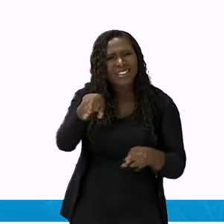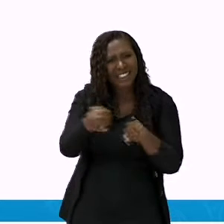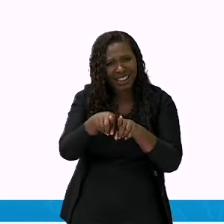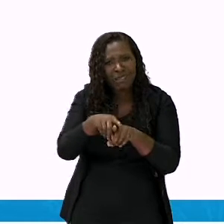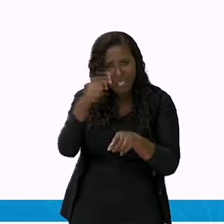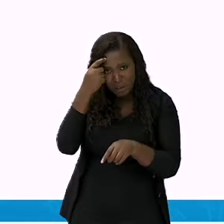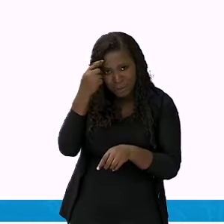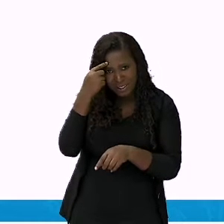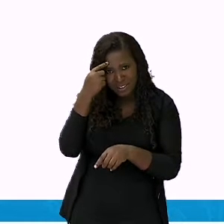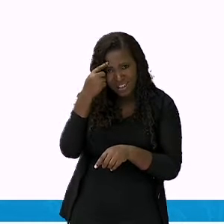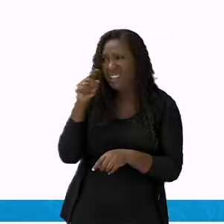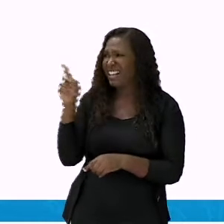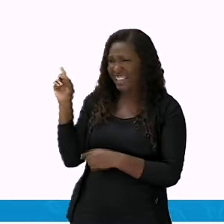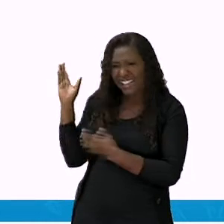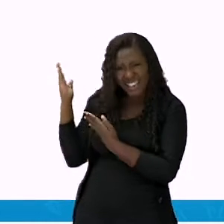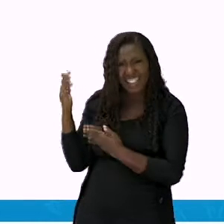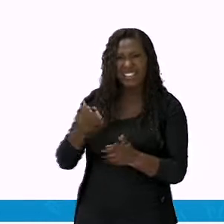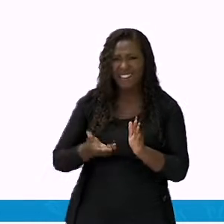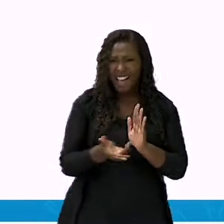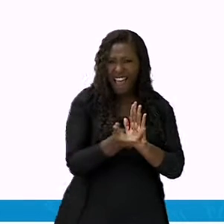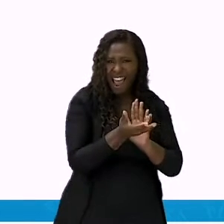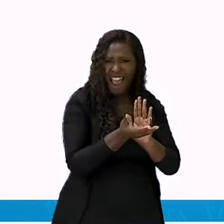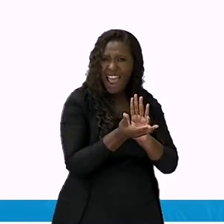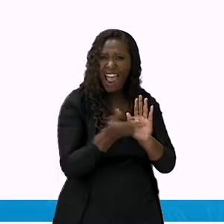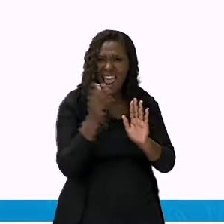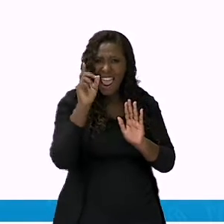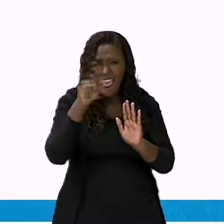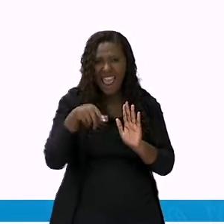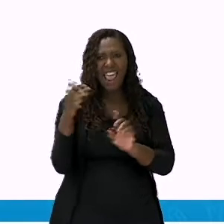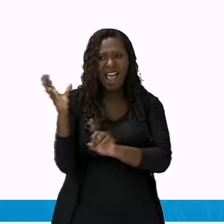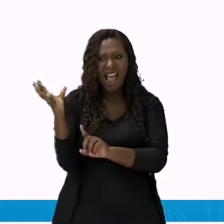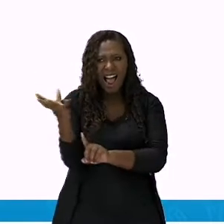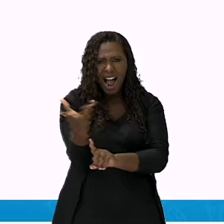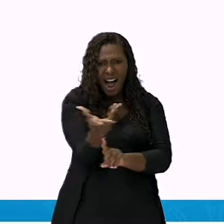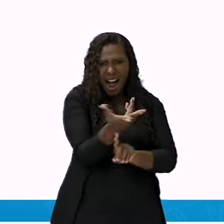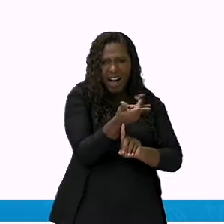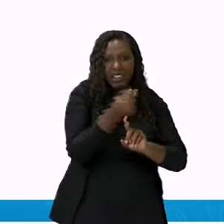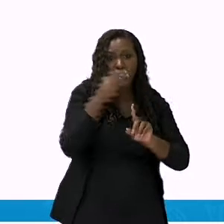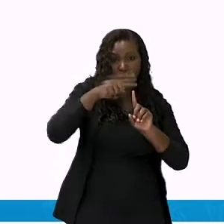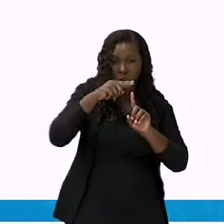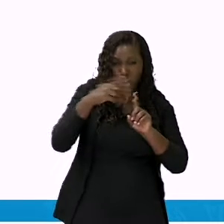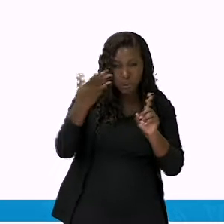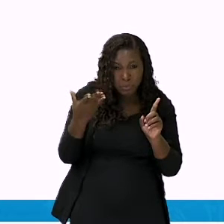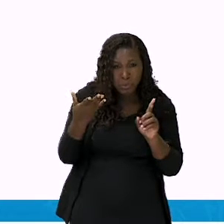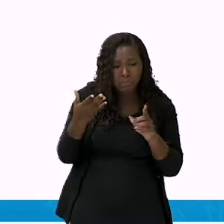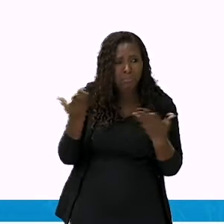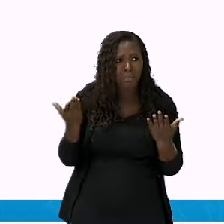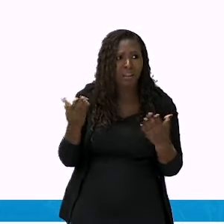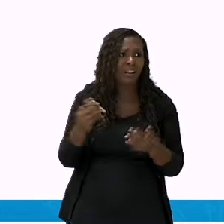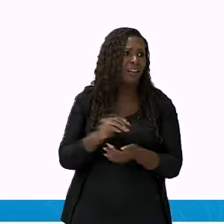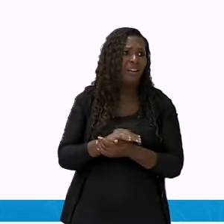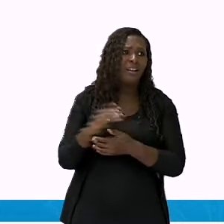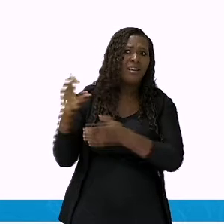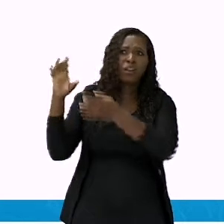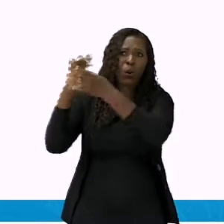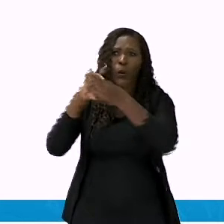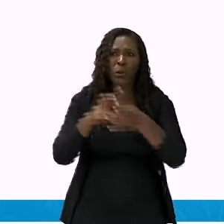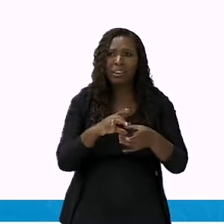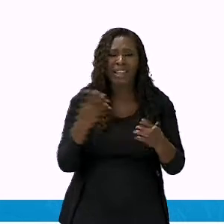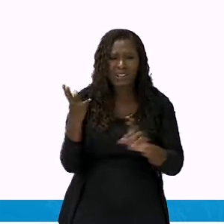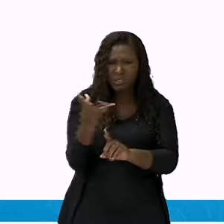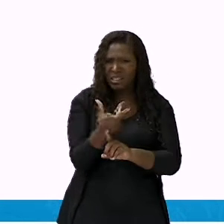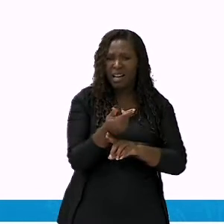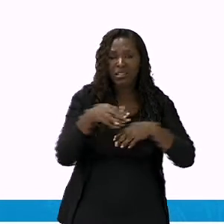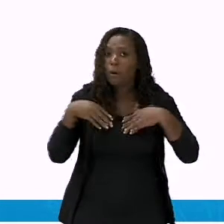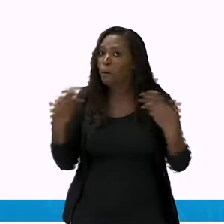arte? O que isso tem a ver com arte? Se você está achando estranho, imagina no início do